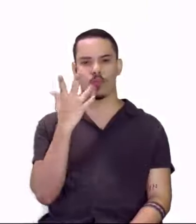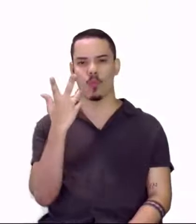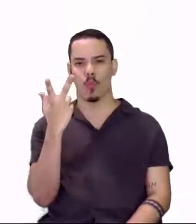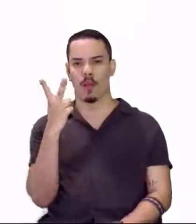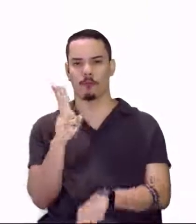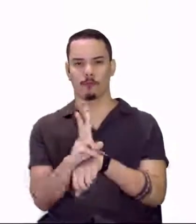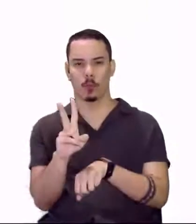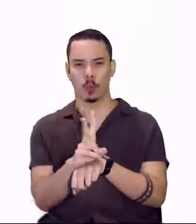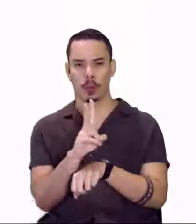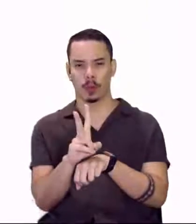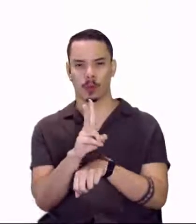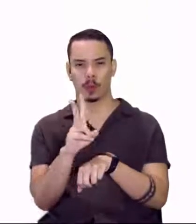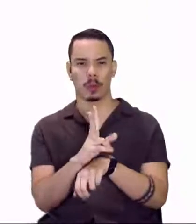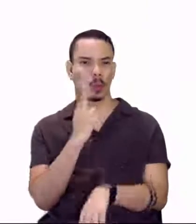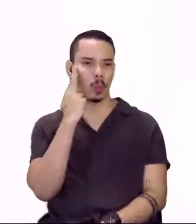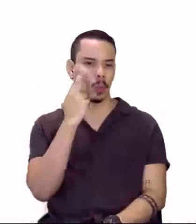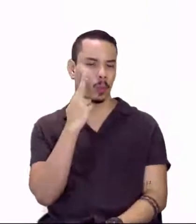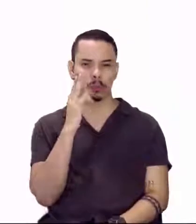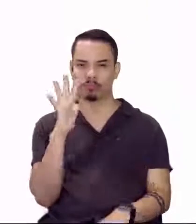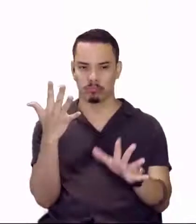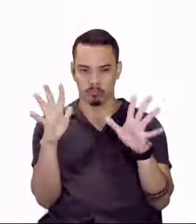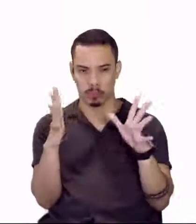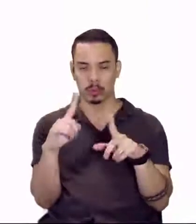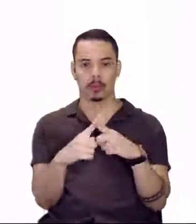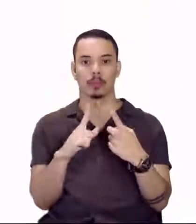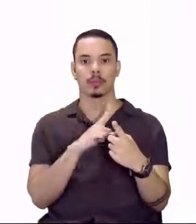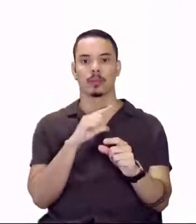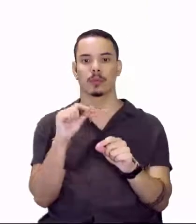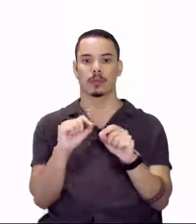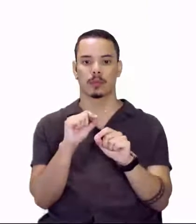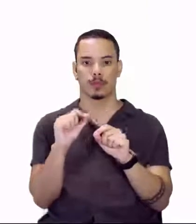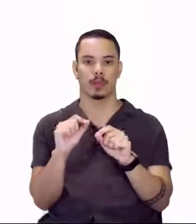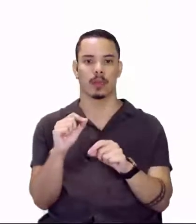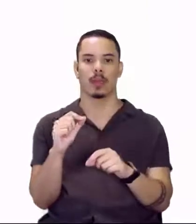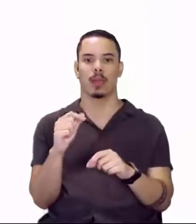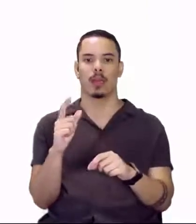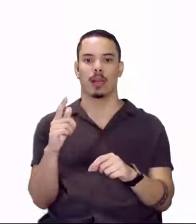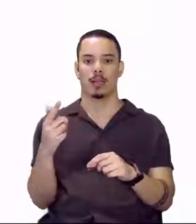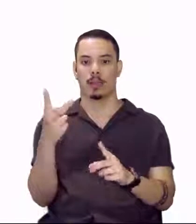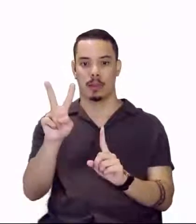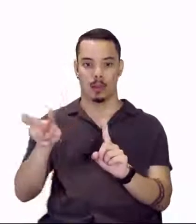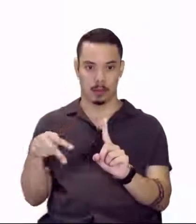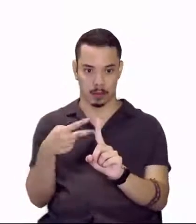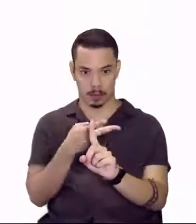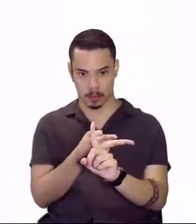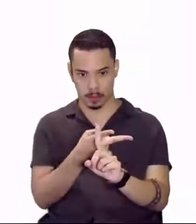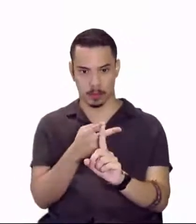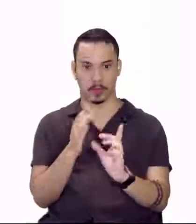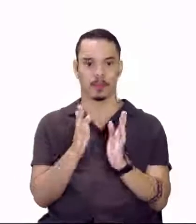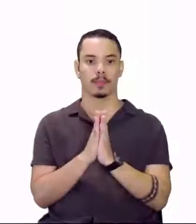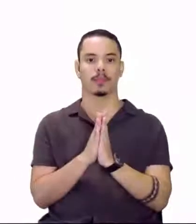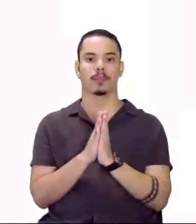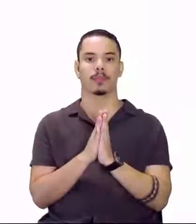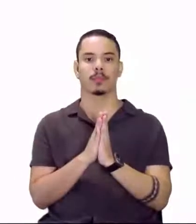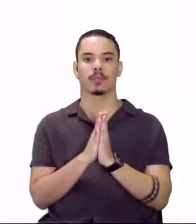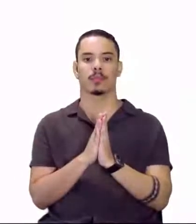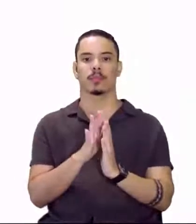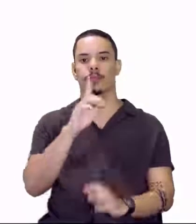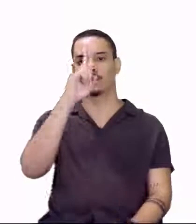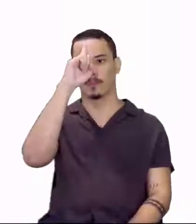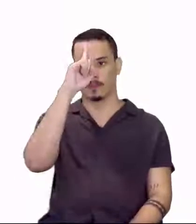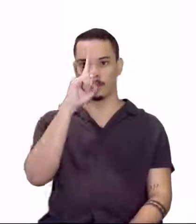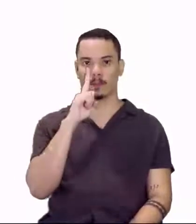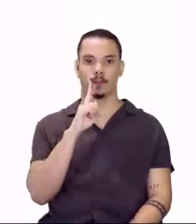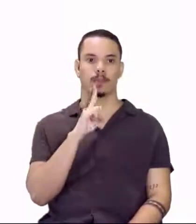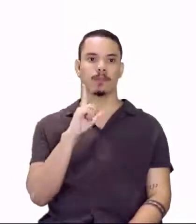pós-transição. O amarelo são aqueles semimetais que têm características e propriedades